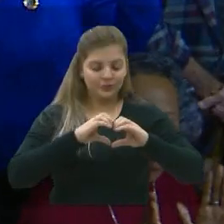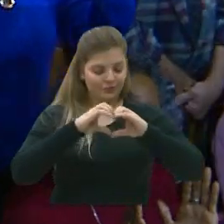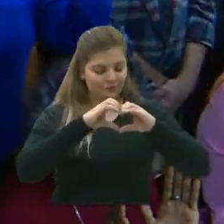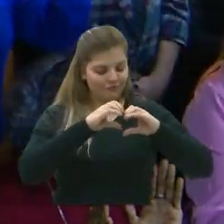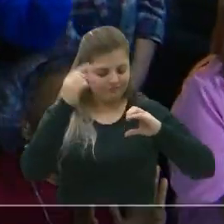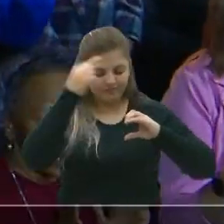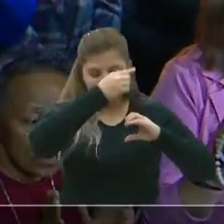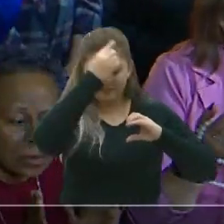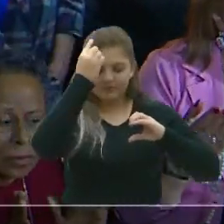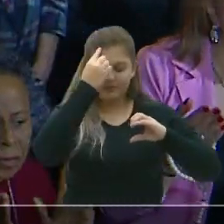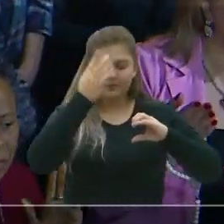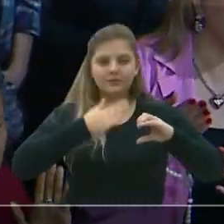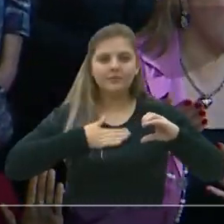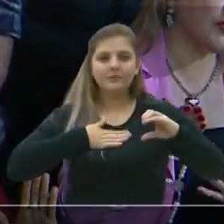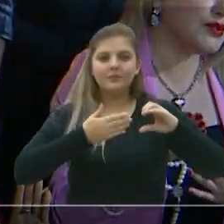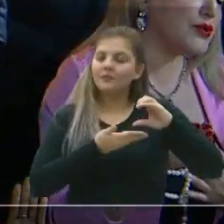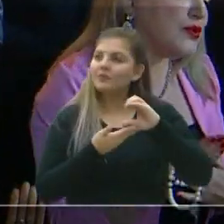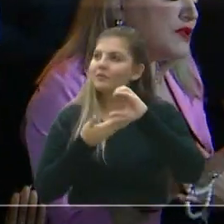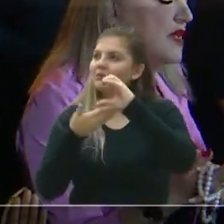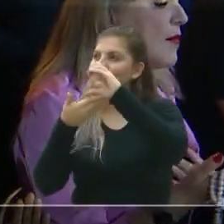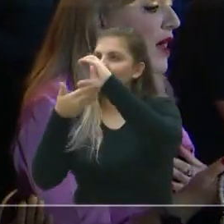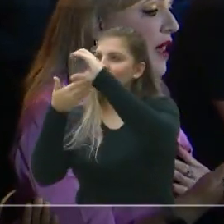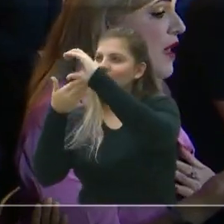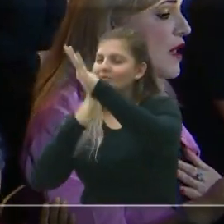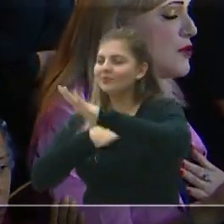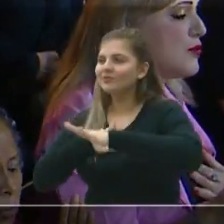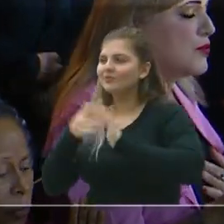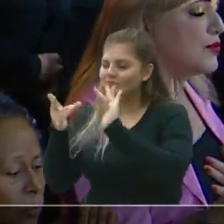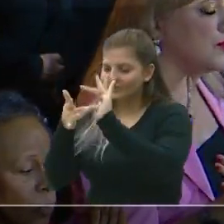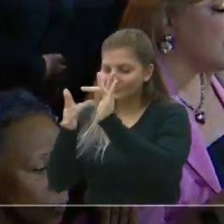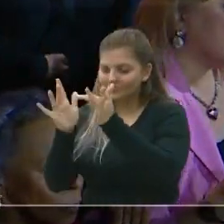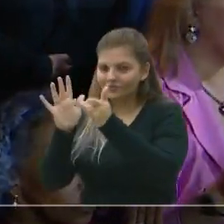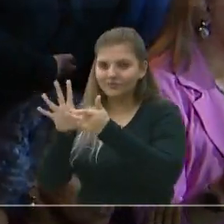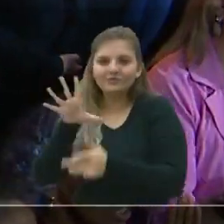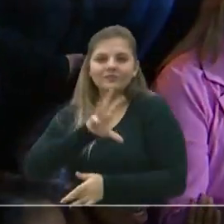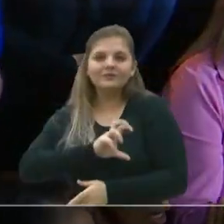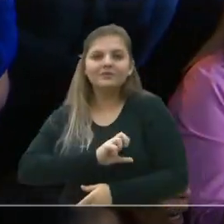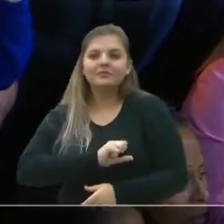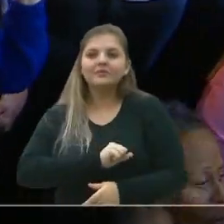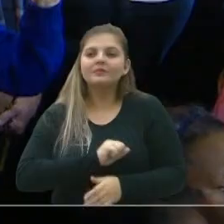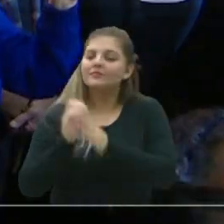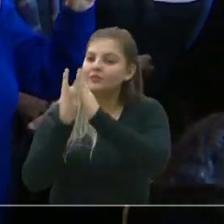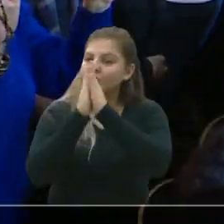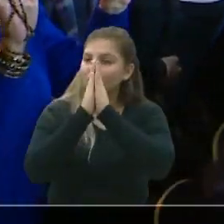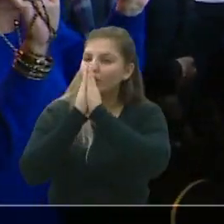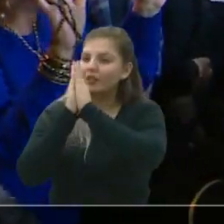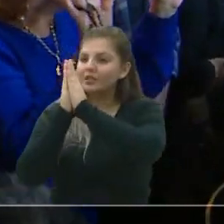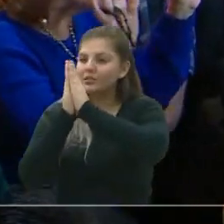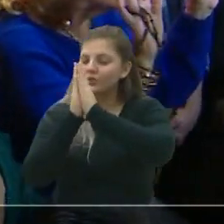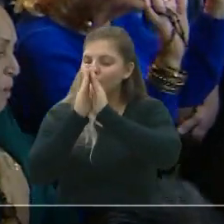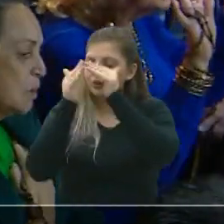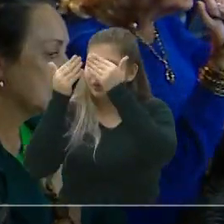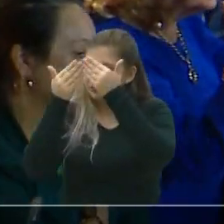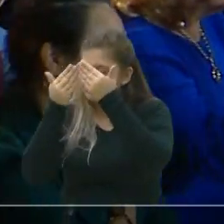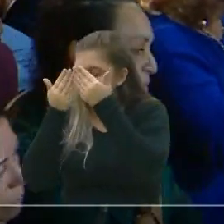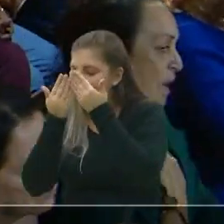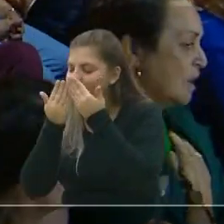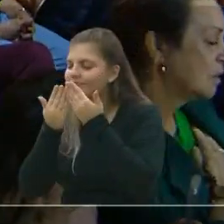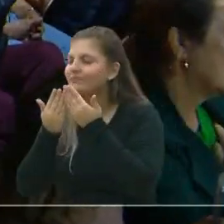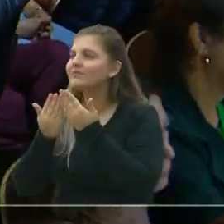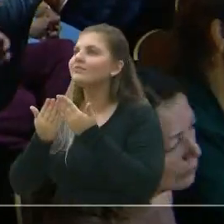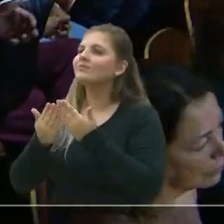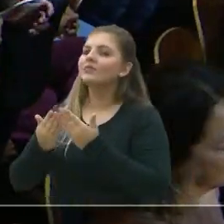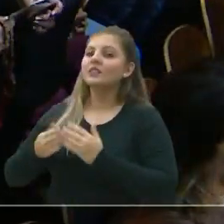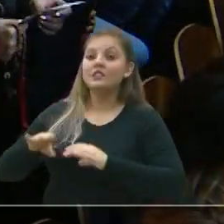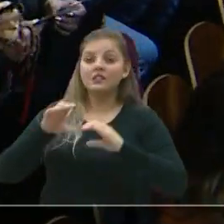dou. Meu Jesus amado, te adorando estou. Coração